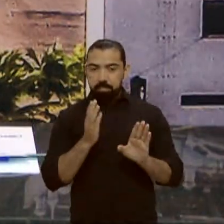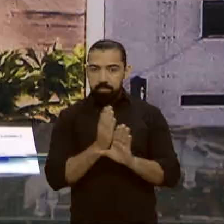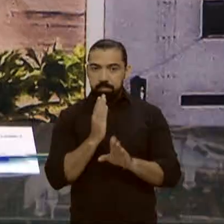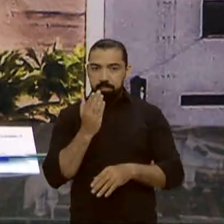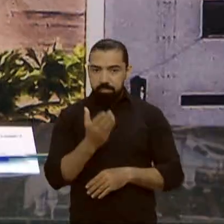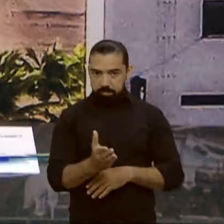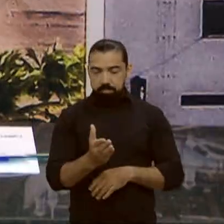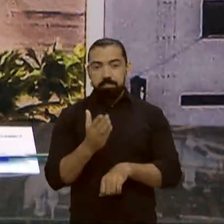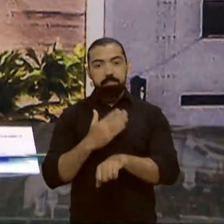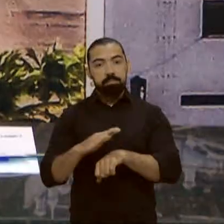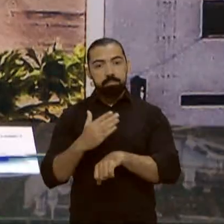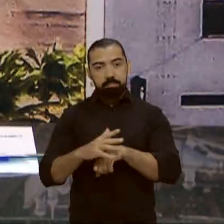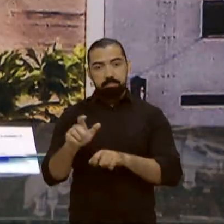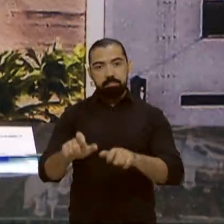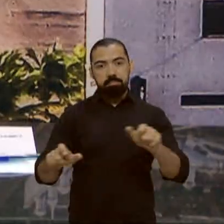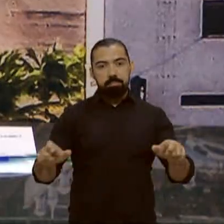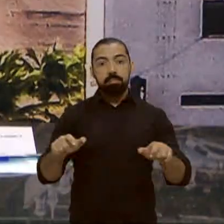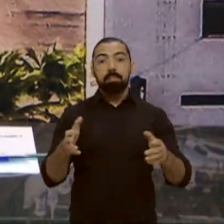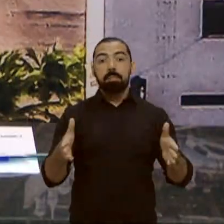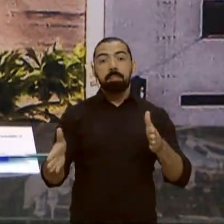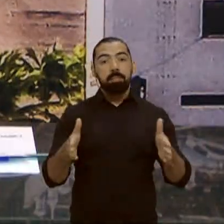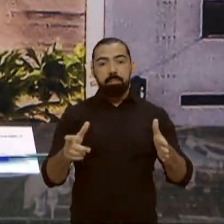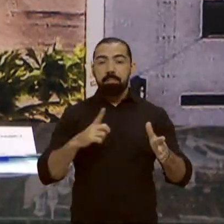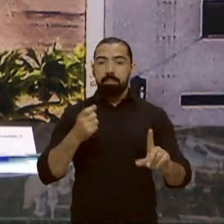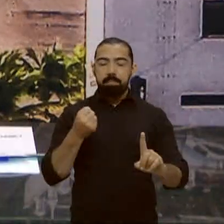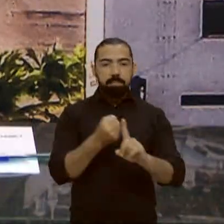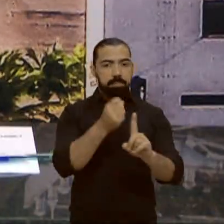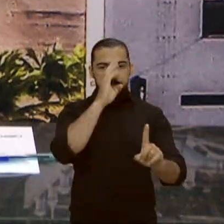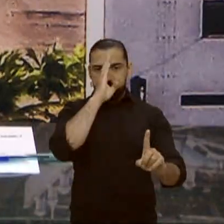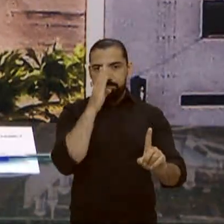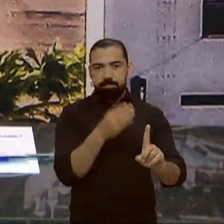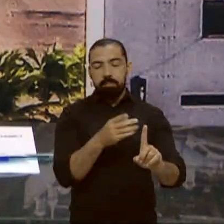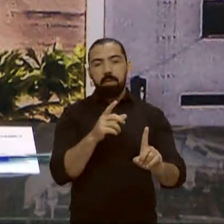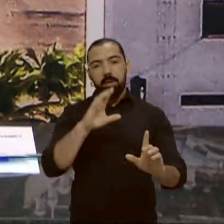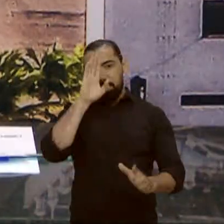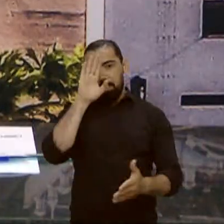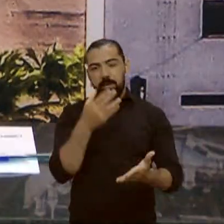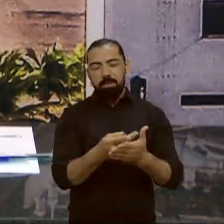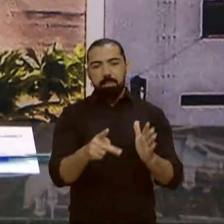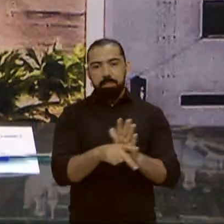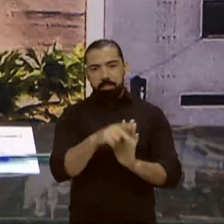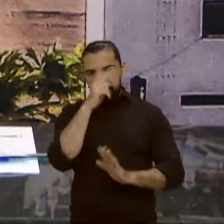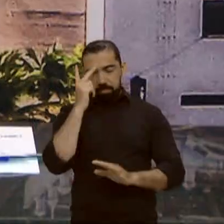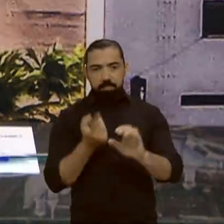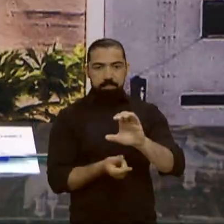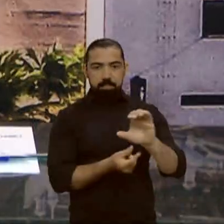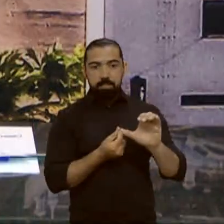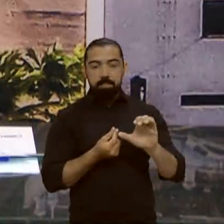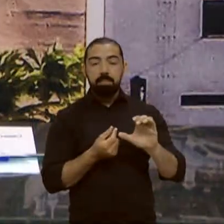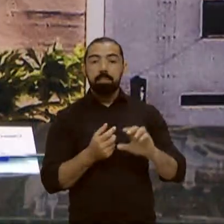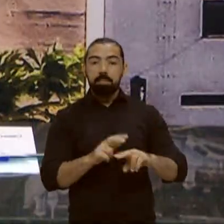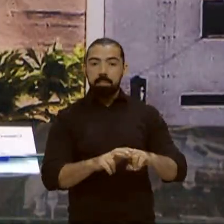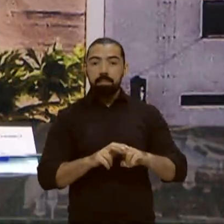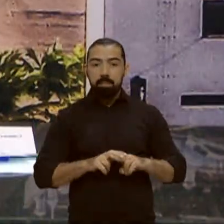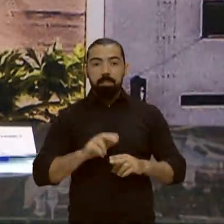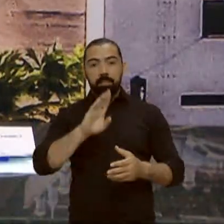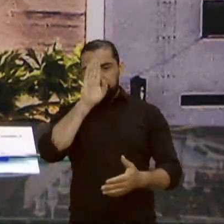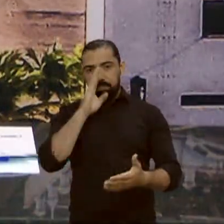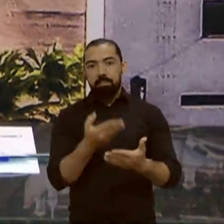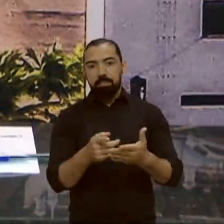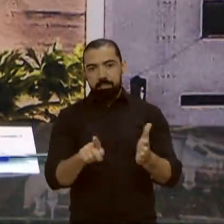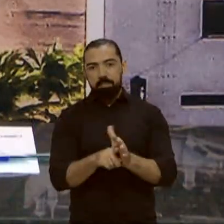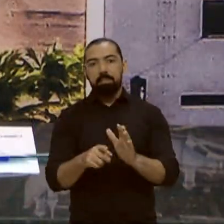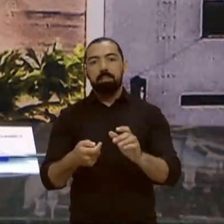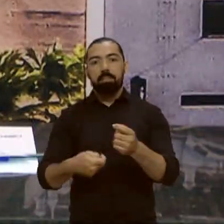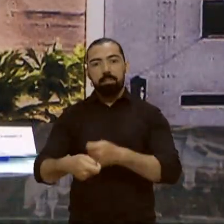práticas adotadas nessa data têm impacto direto na confiança do consumidor e, por extensão, na credibilidade do